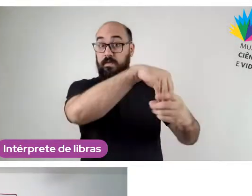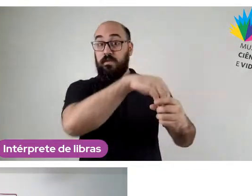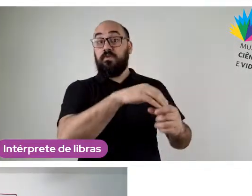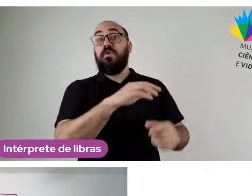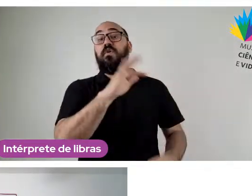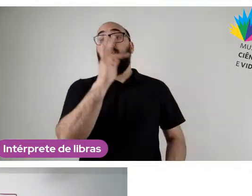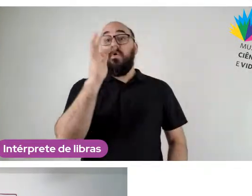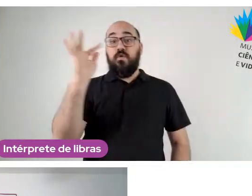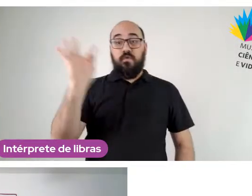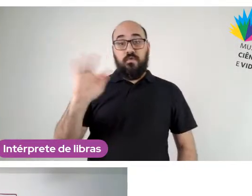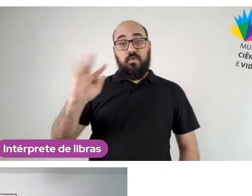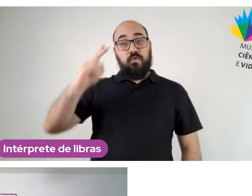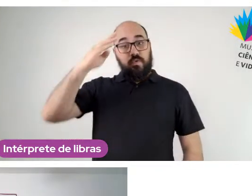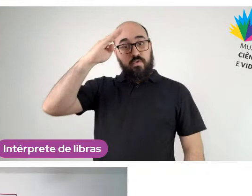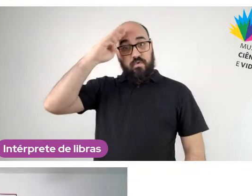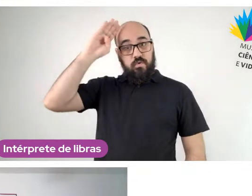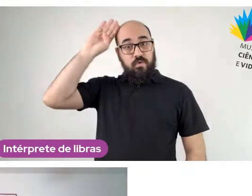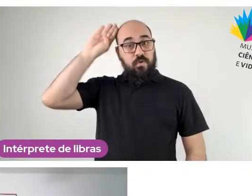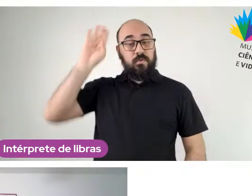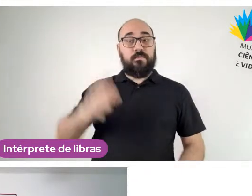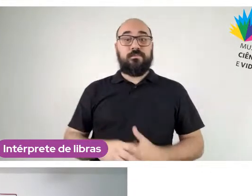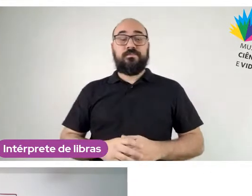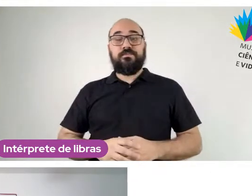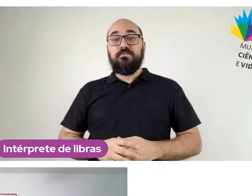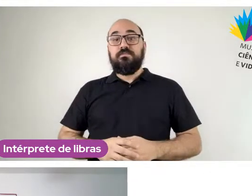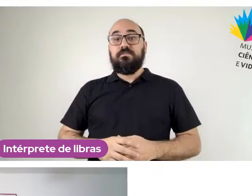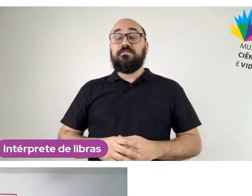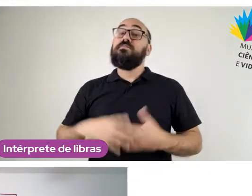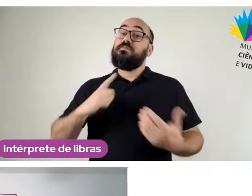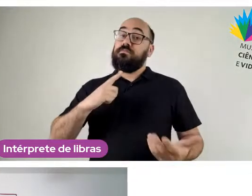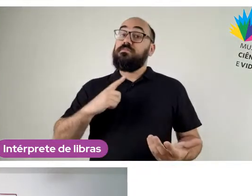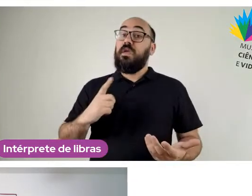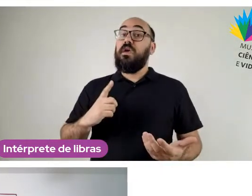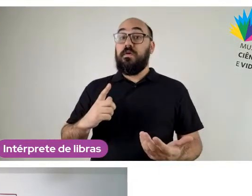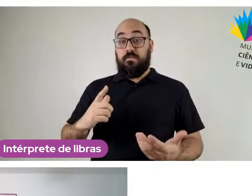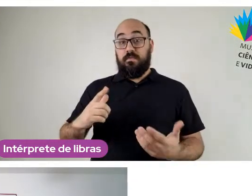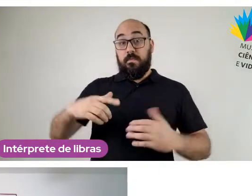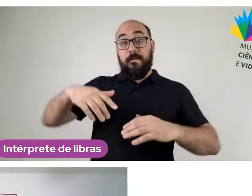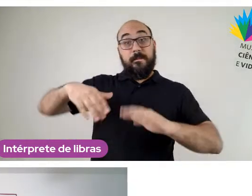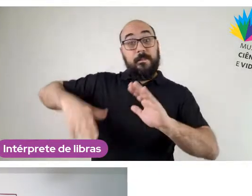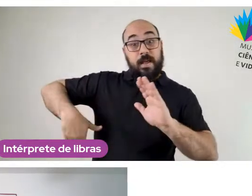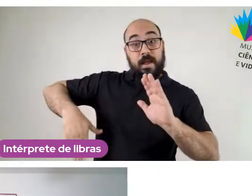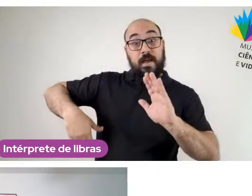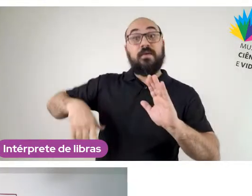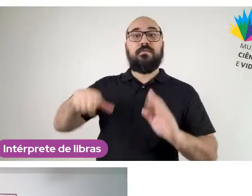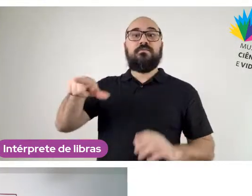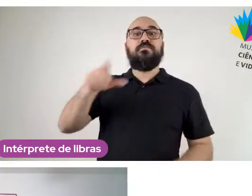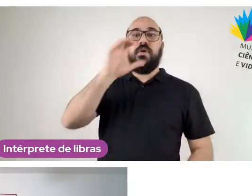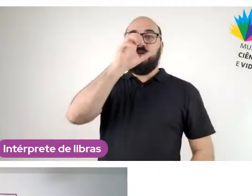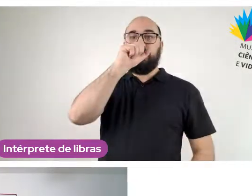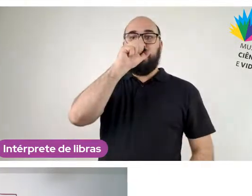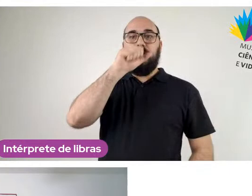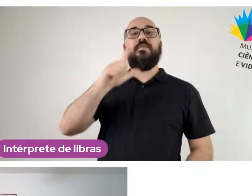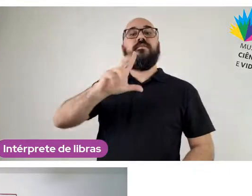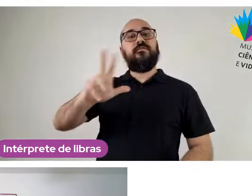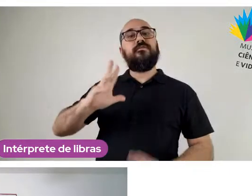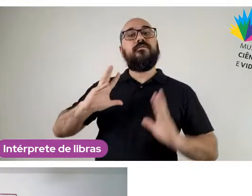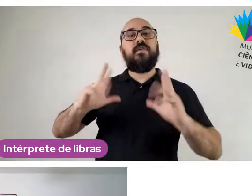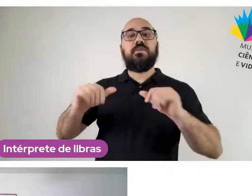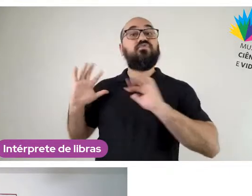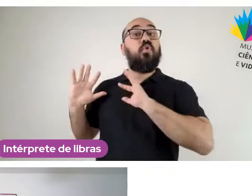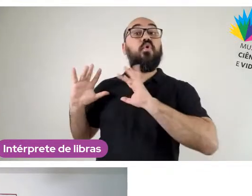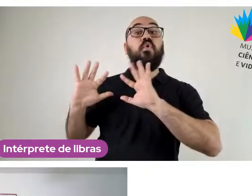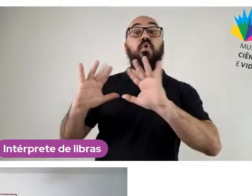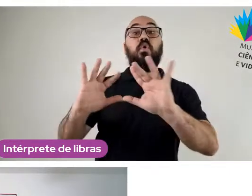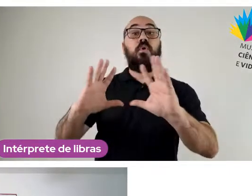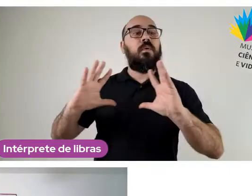atividades presenciais, a gente vai ter um mutirão de limpeza de praia no sábado, que vai ser no posto 6 em Copacabana, também uma